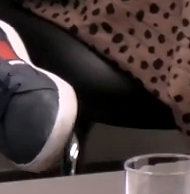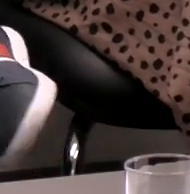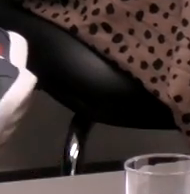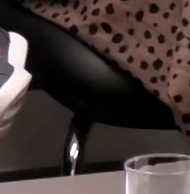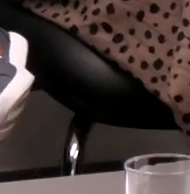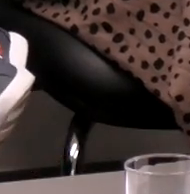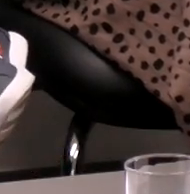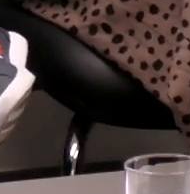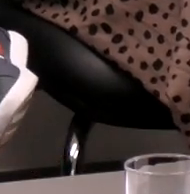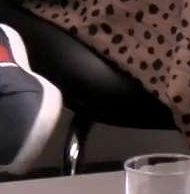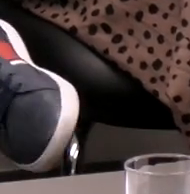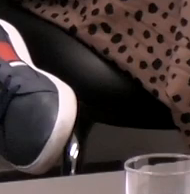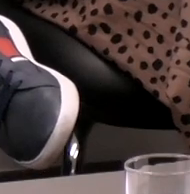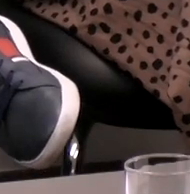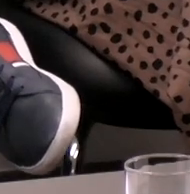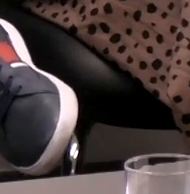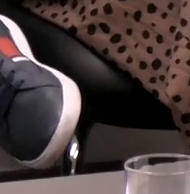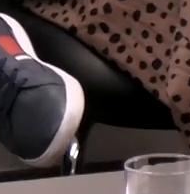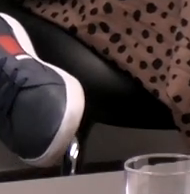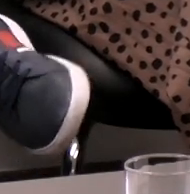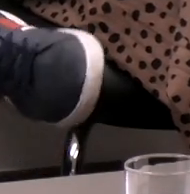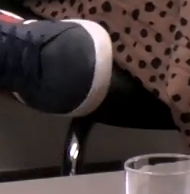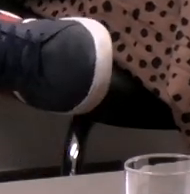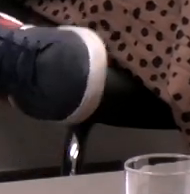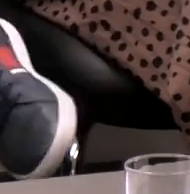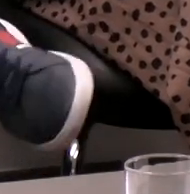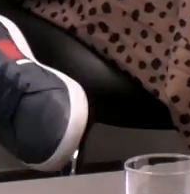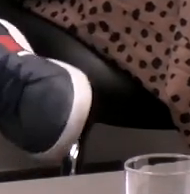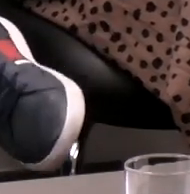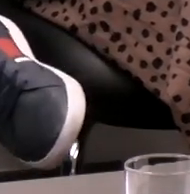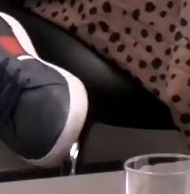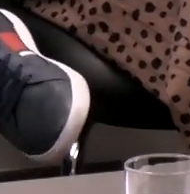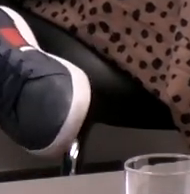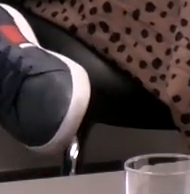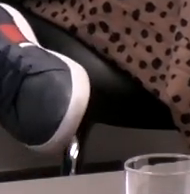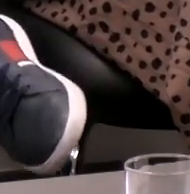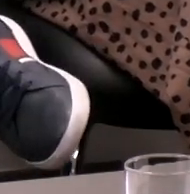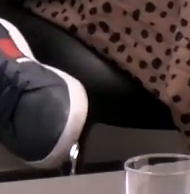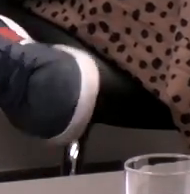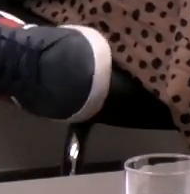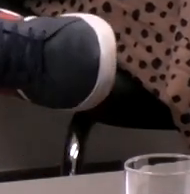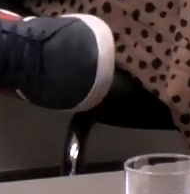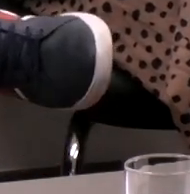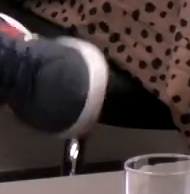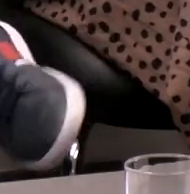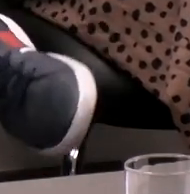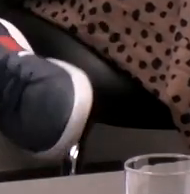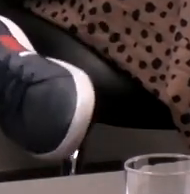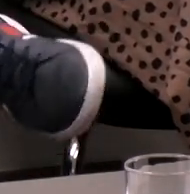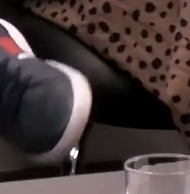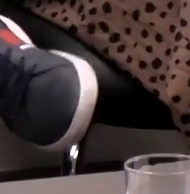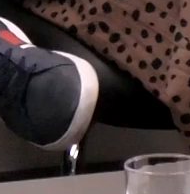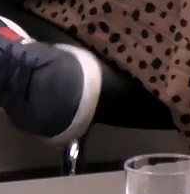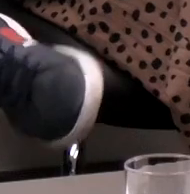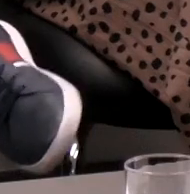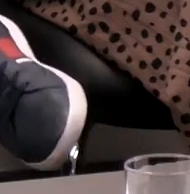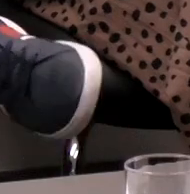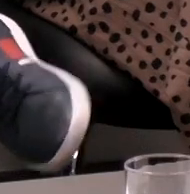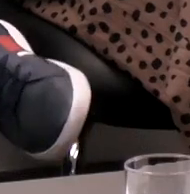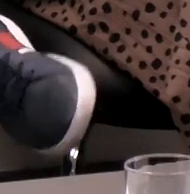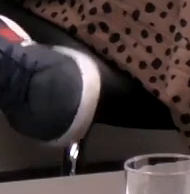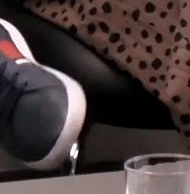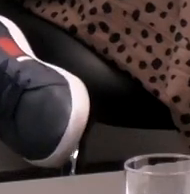apurar, julgar fatos e acidentes da navegação. Encalhe, naufrágio, explosão. E aí tem um colegiado técnico, são